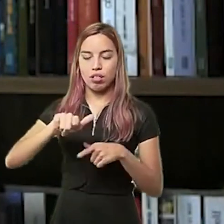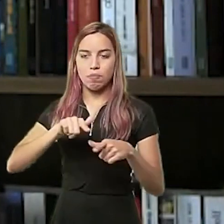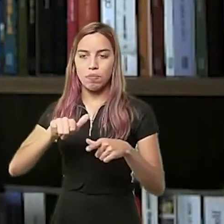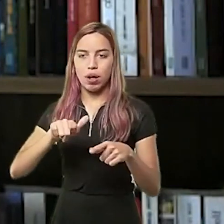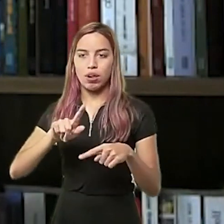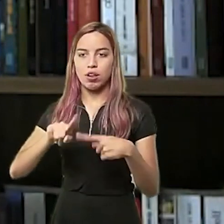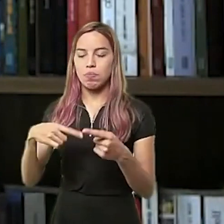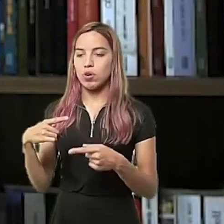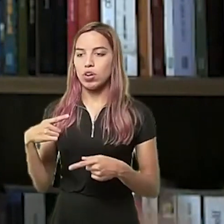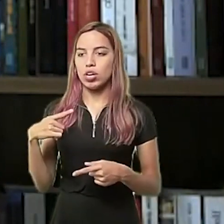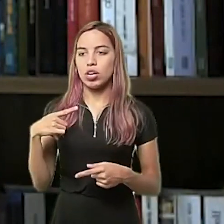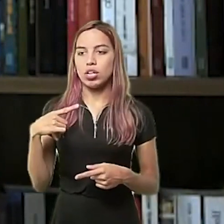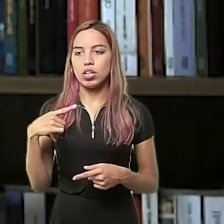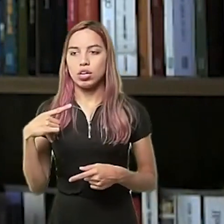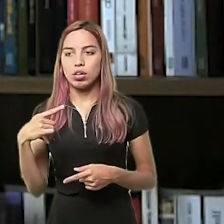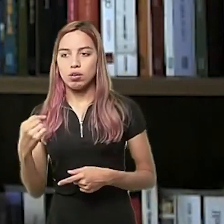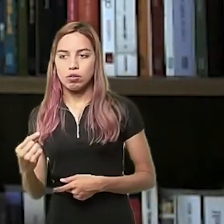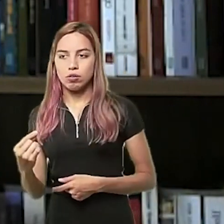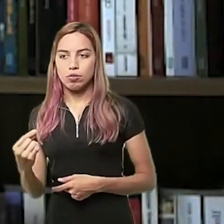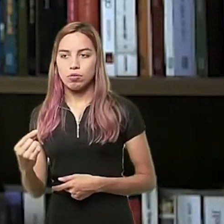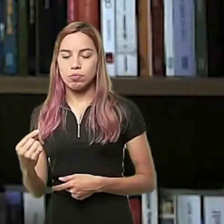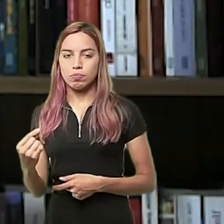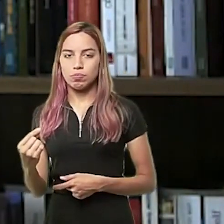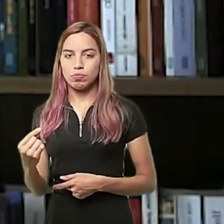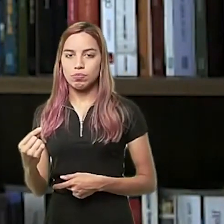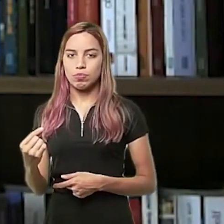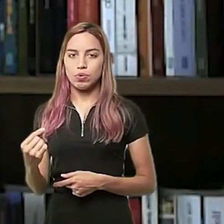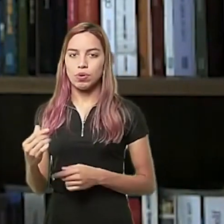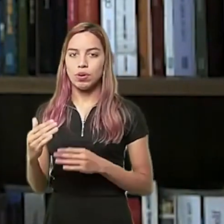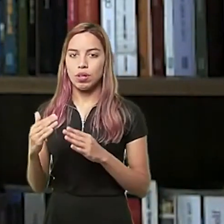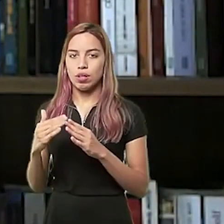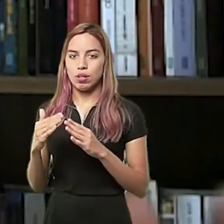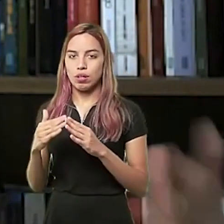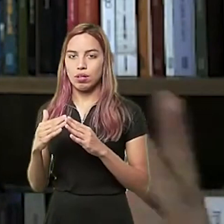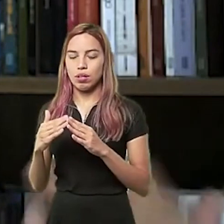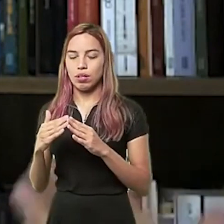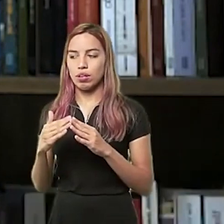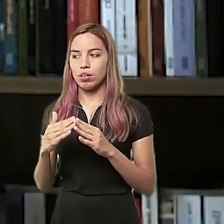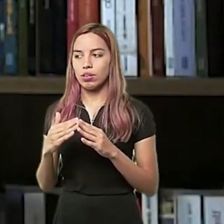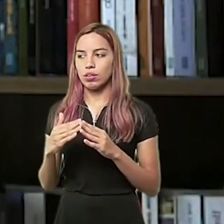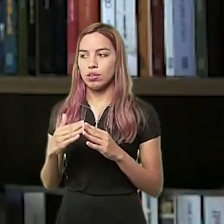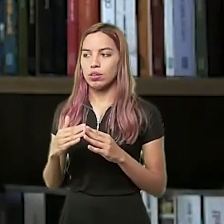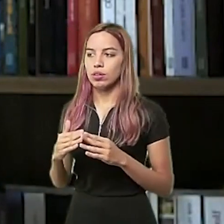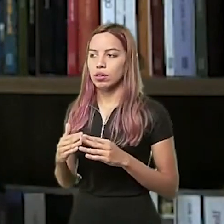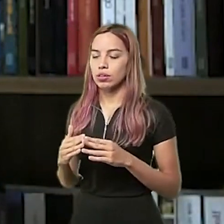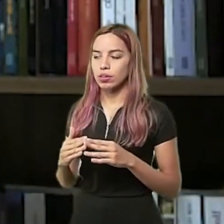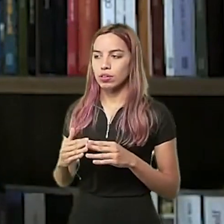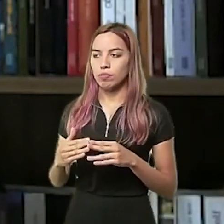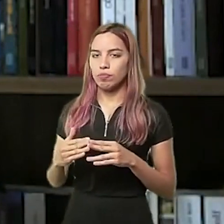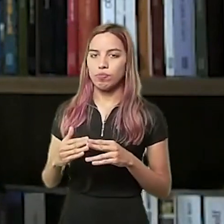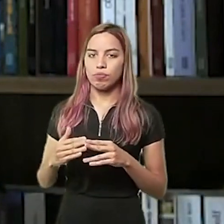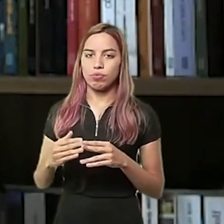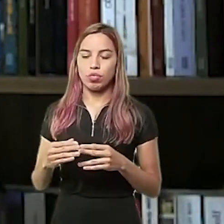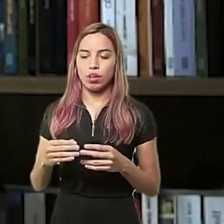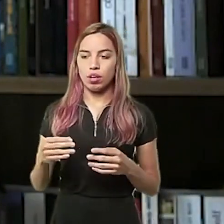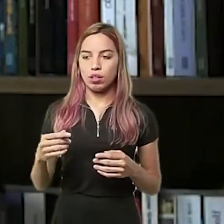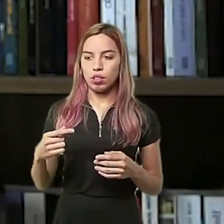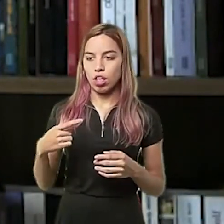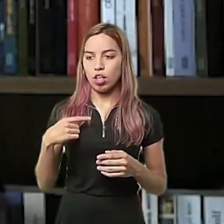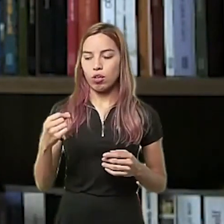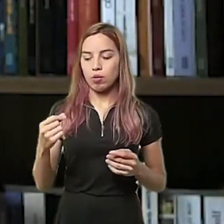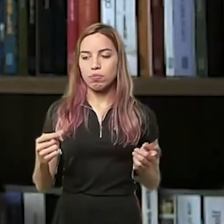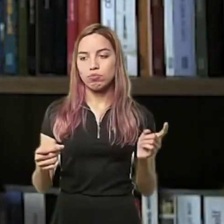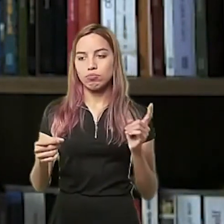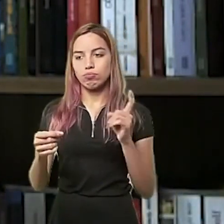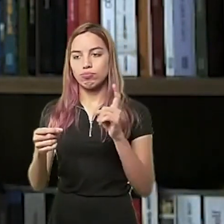Ela trabalhava, né? Era empregada numa casa da classe média, e ela voltava para a